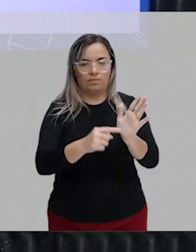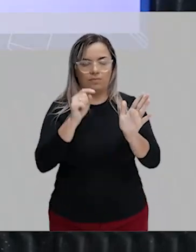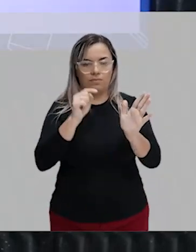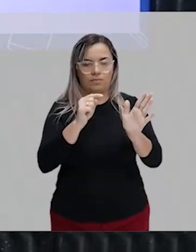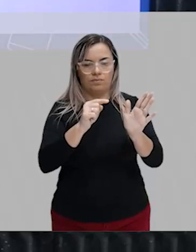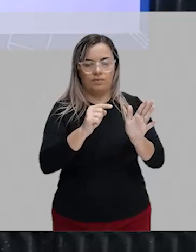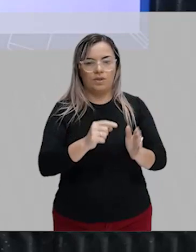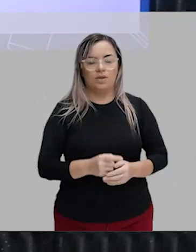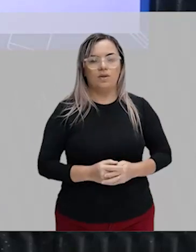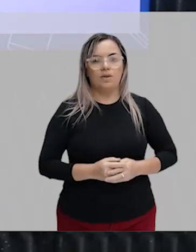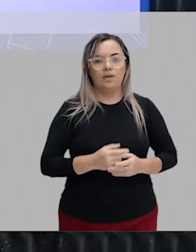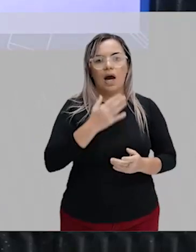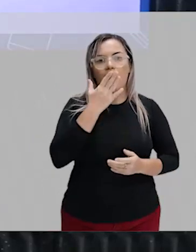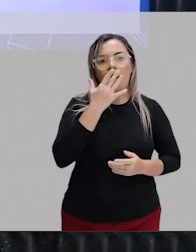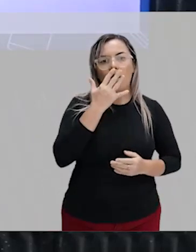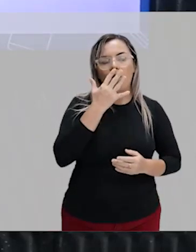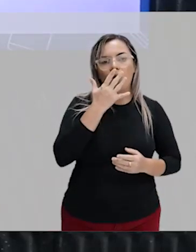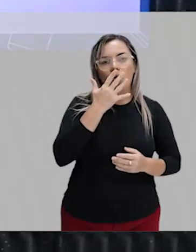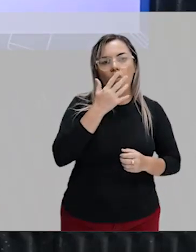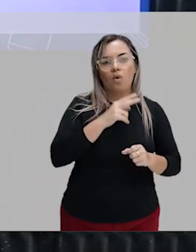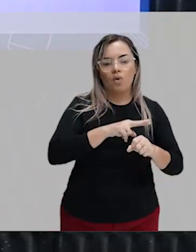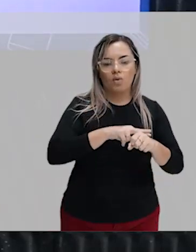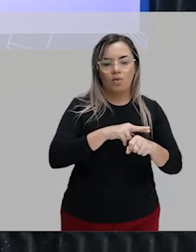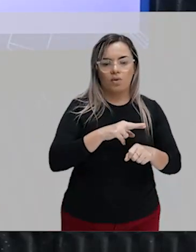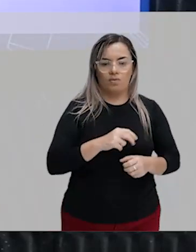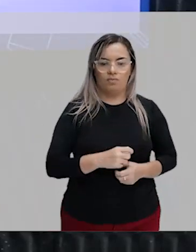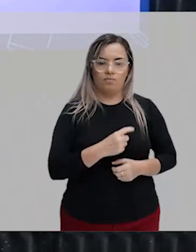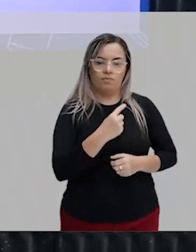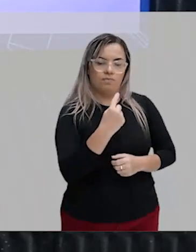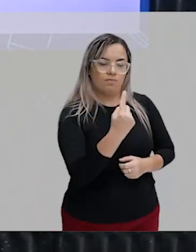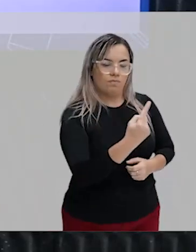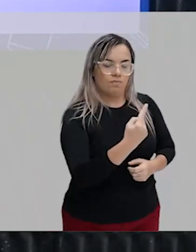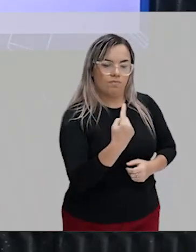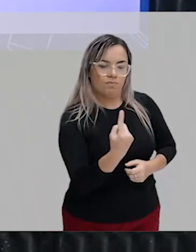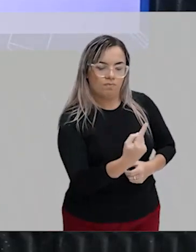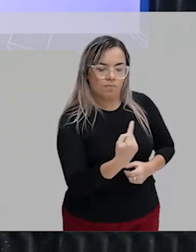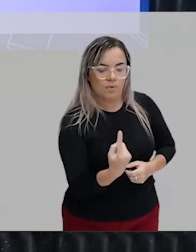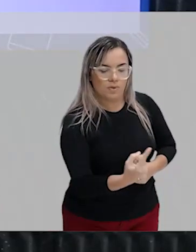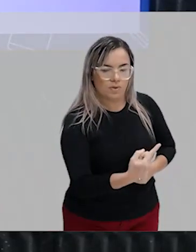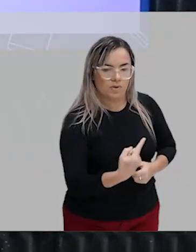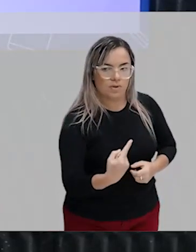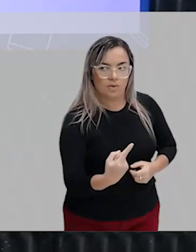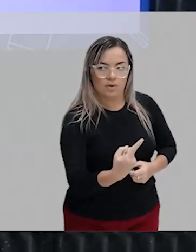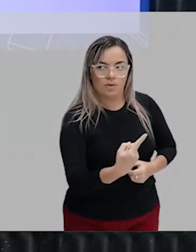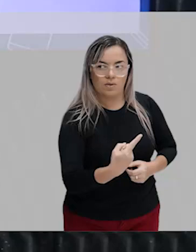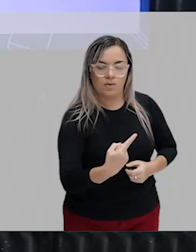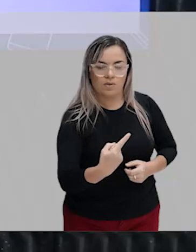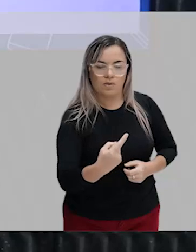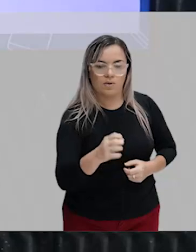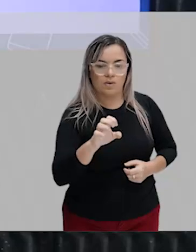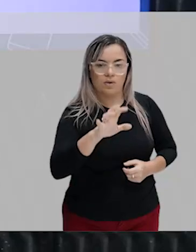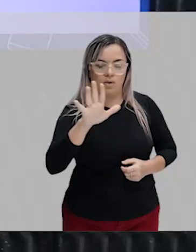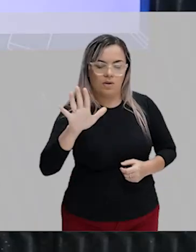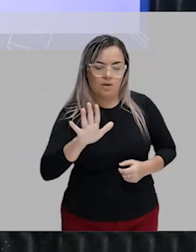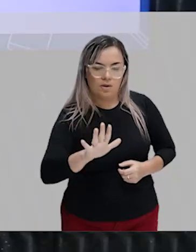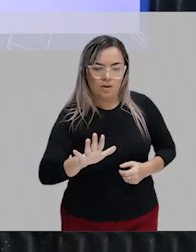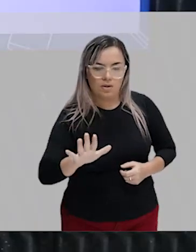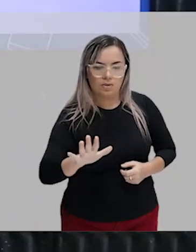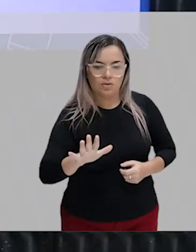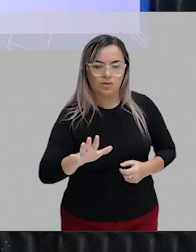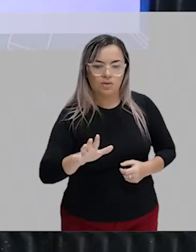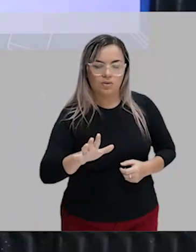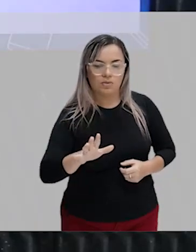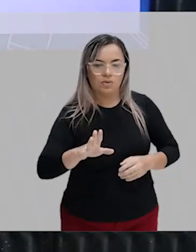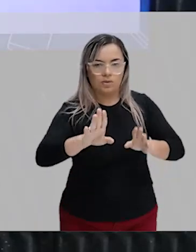em verde. Veja que tem regiões que ela está em hélice, mas tem regiões que ela vai formar o zigue-zague, tá? Então,